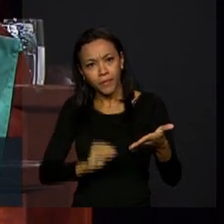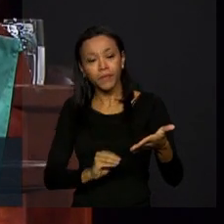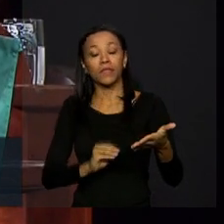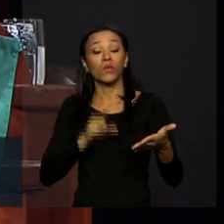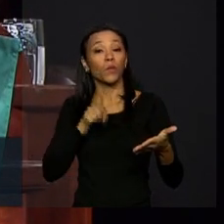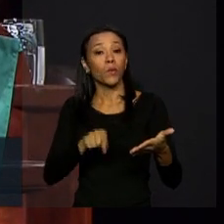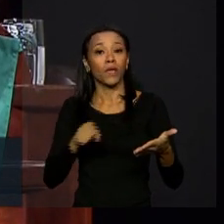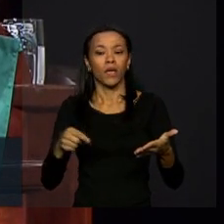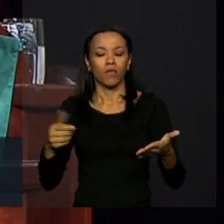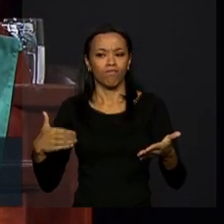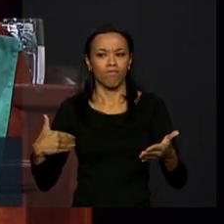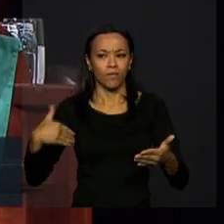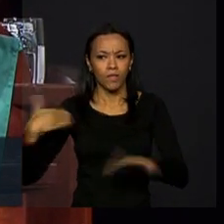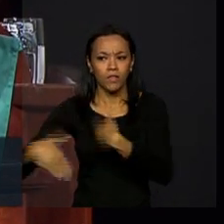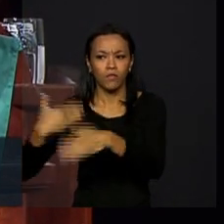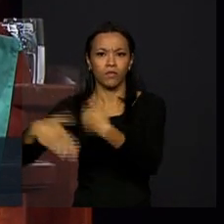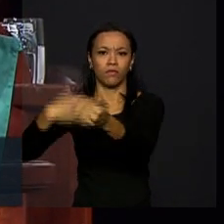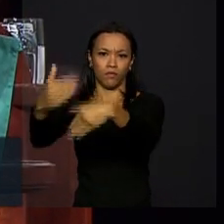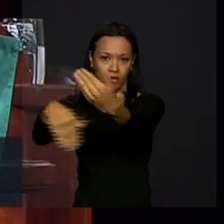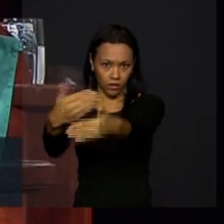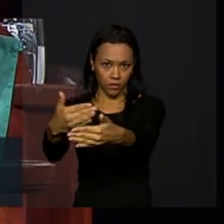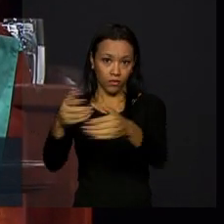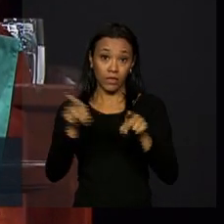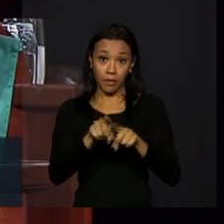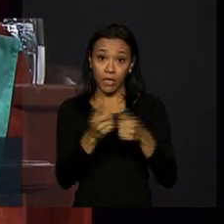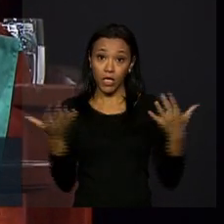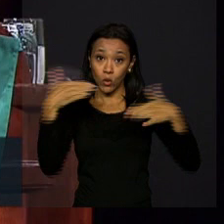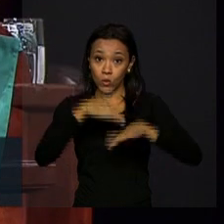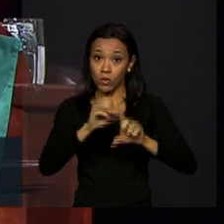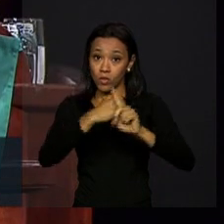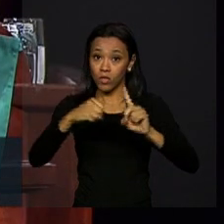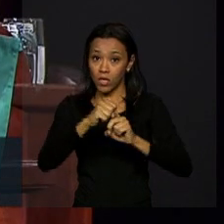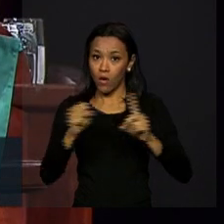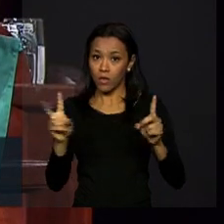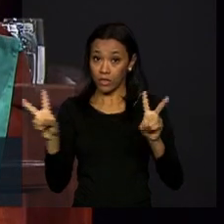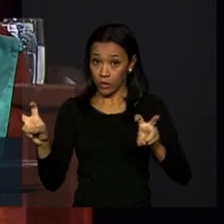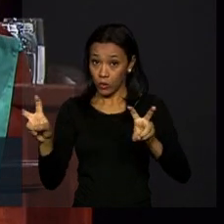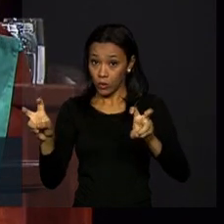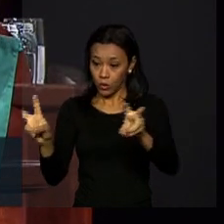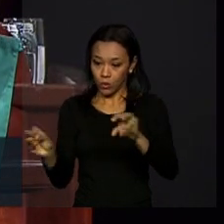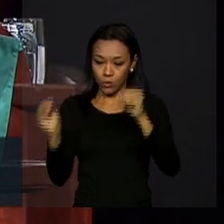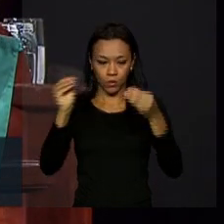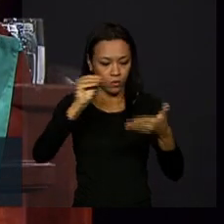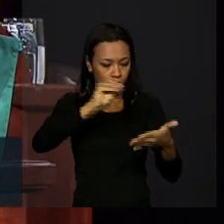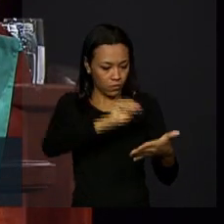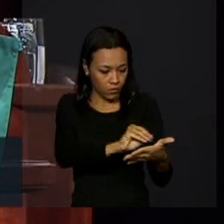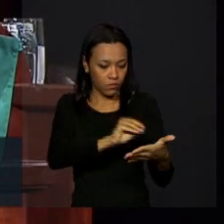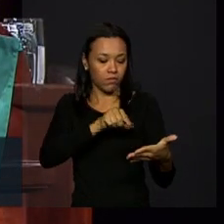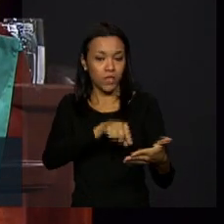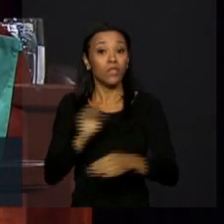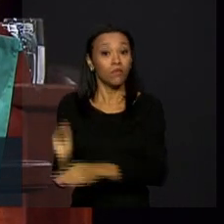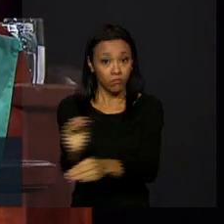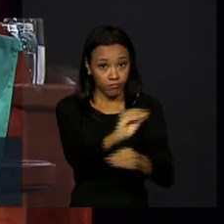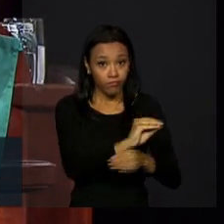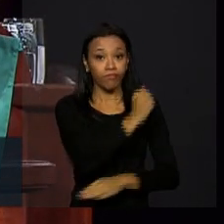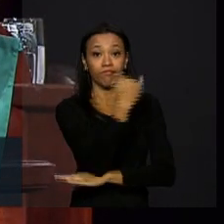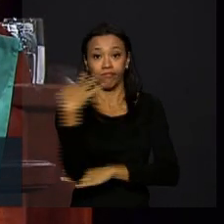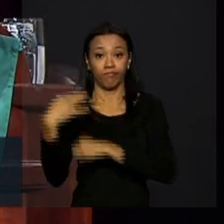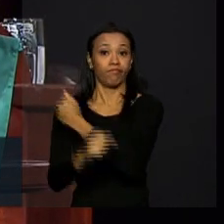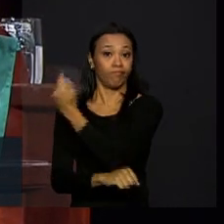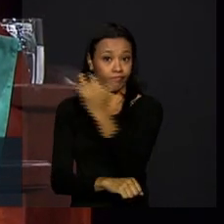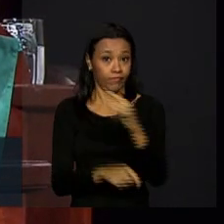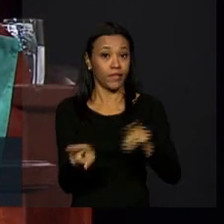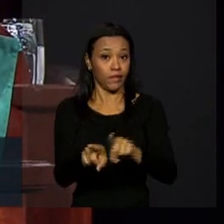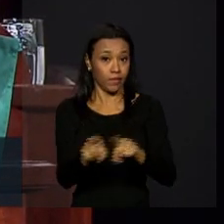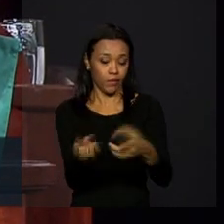entre crescimento e inclusão social entre crescimento e sustentabilidade daí